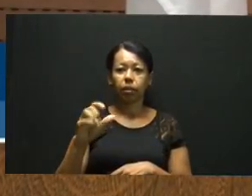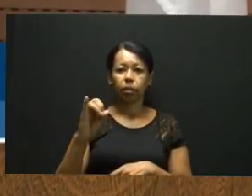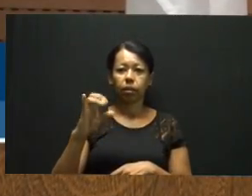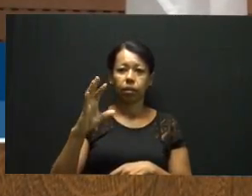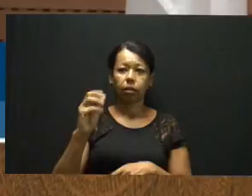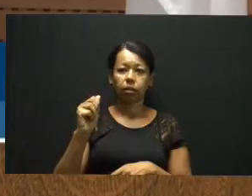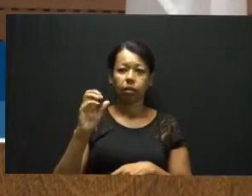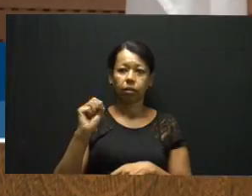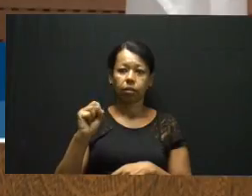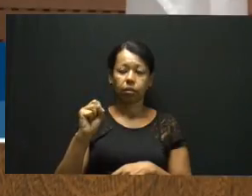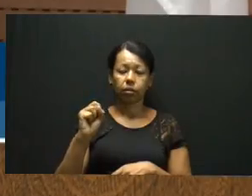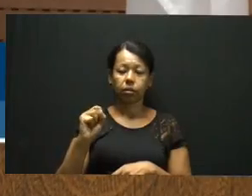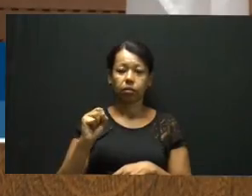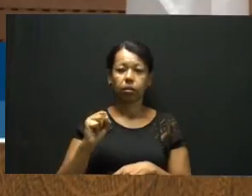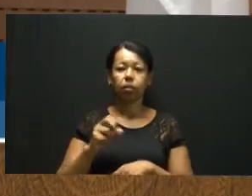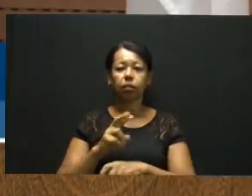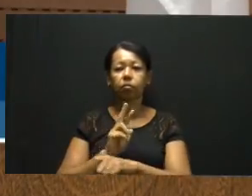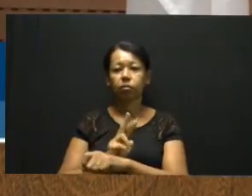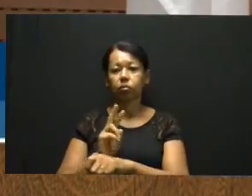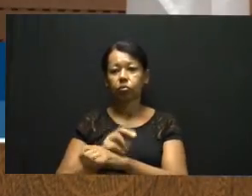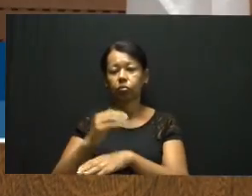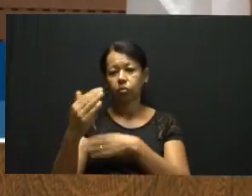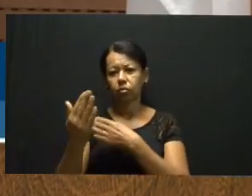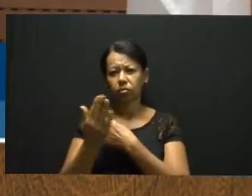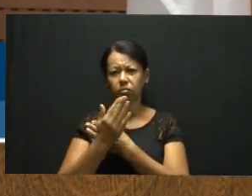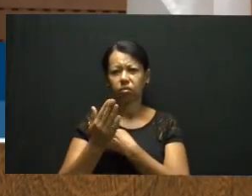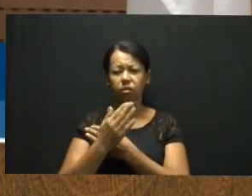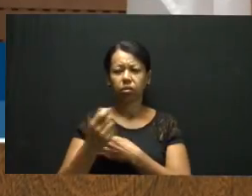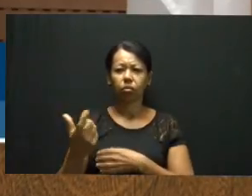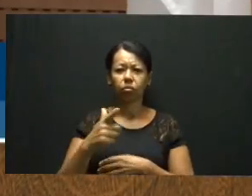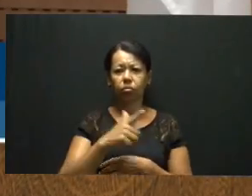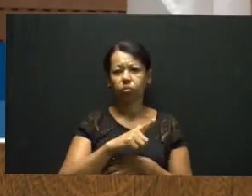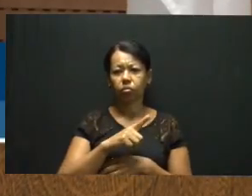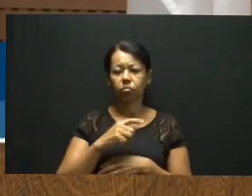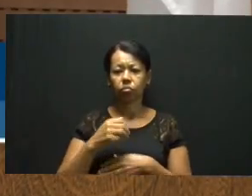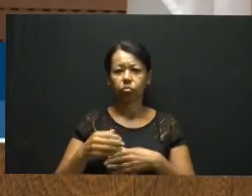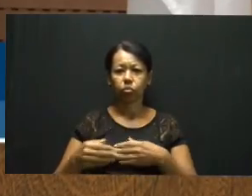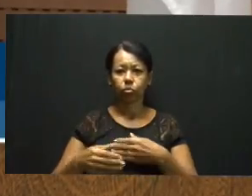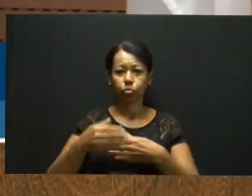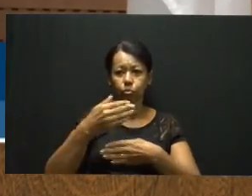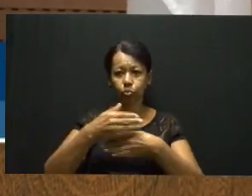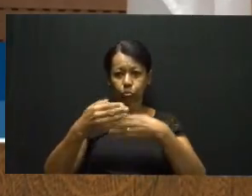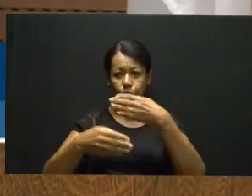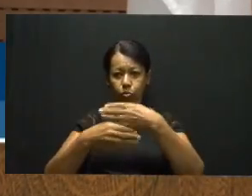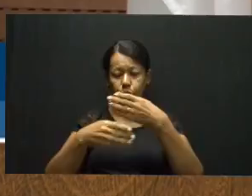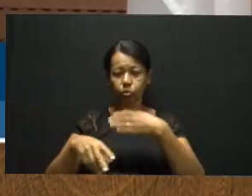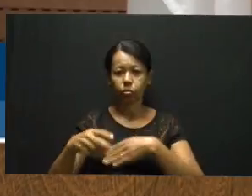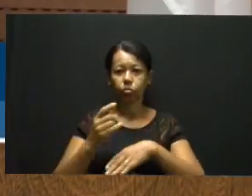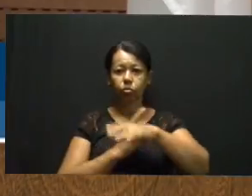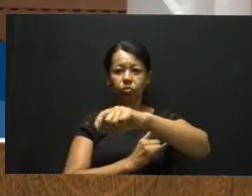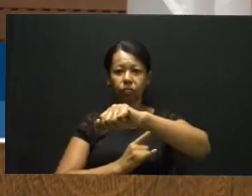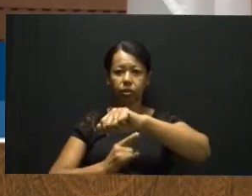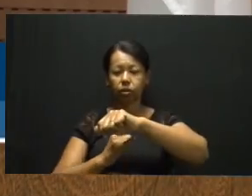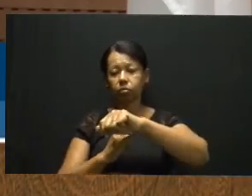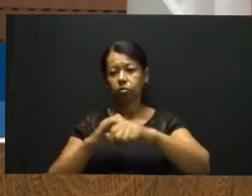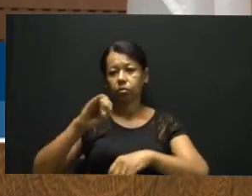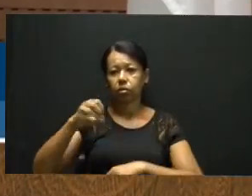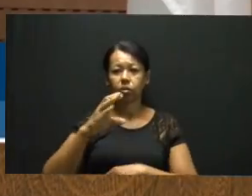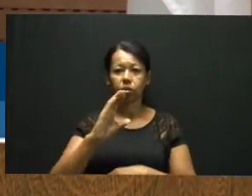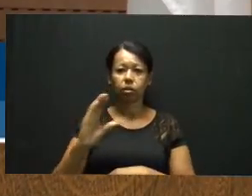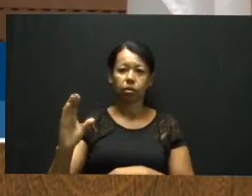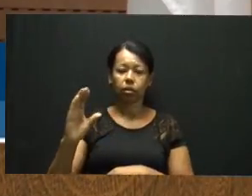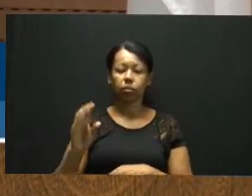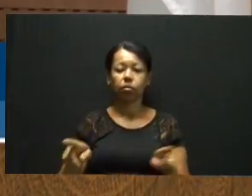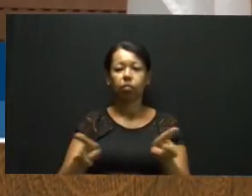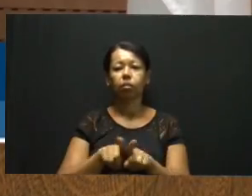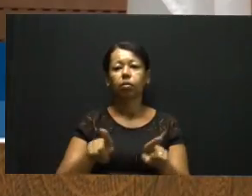visando a implantação de defesa metálica ou barreira do concreto do novo viaduto Jardim Casqueiro. Caminhe-se. Manutenção no